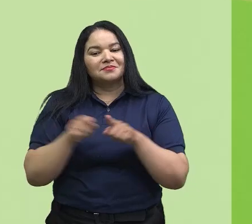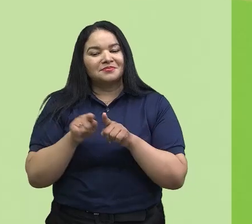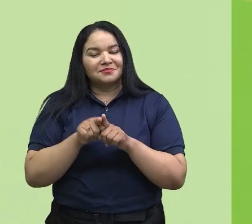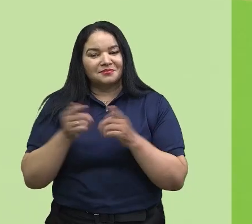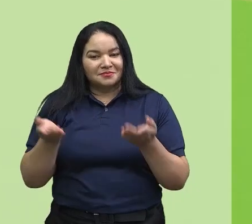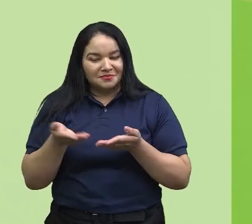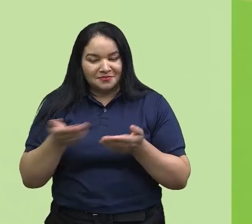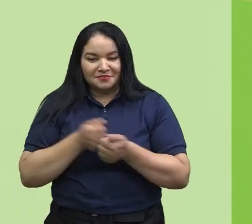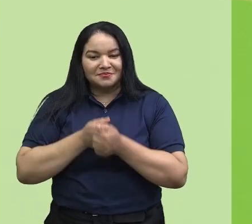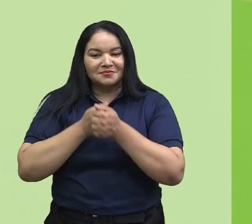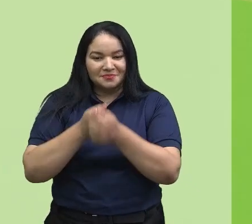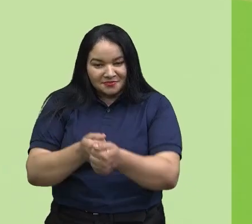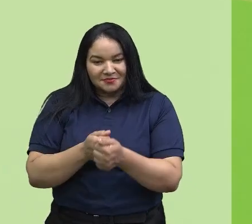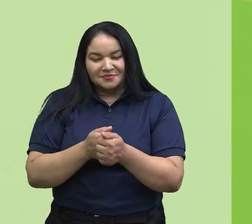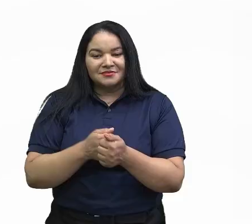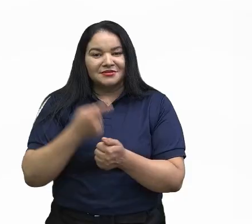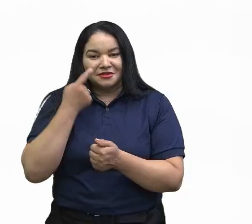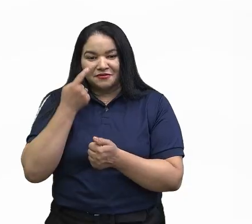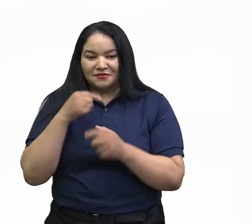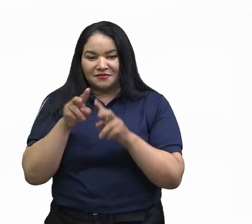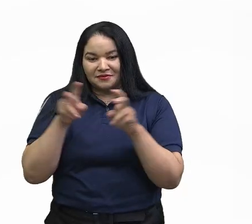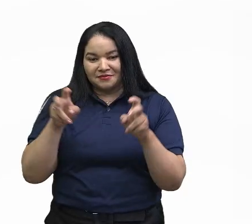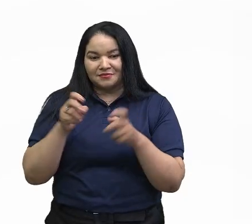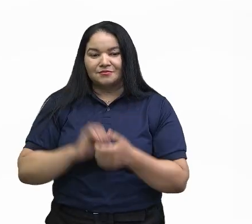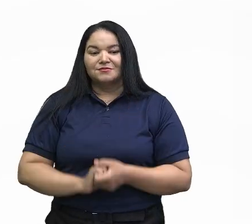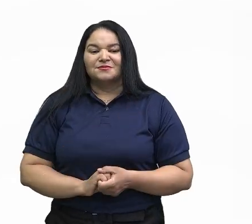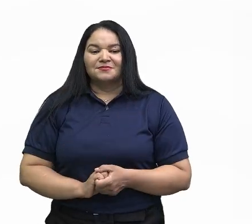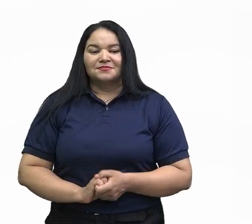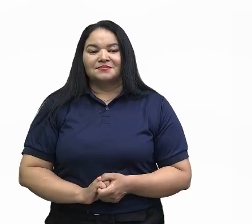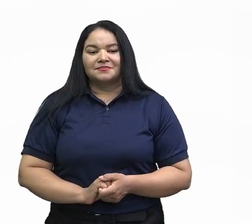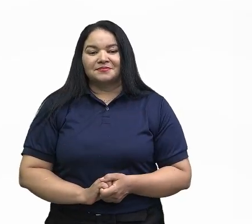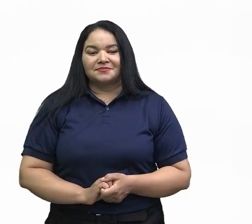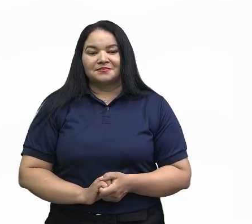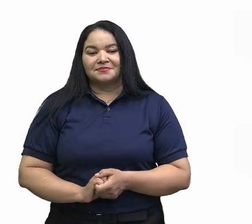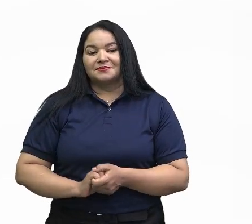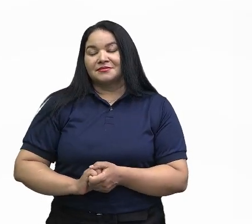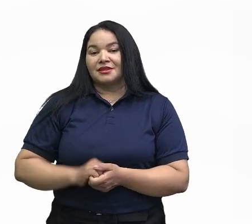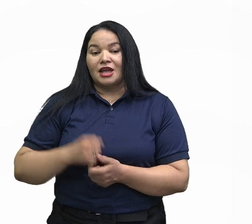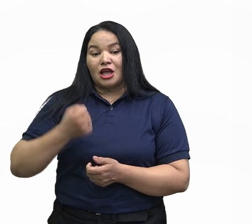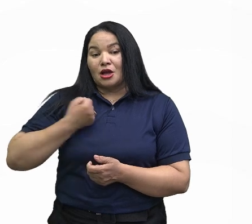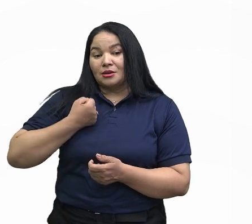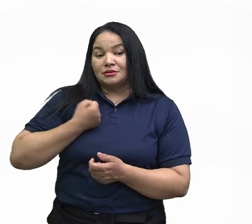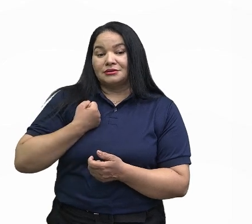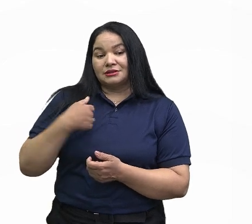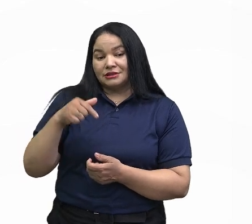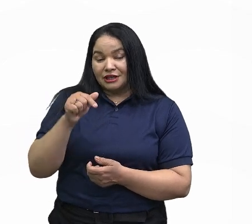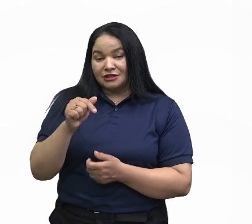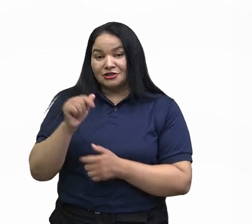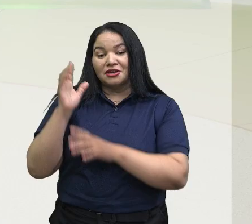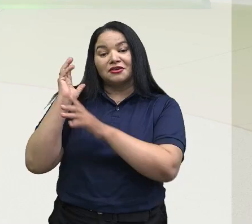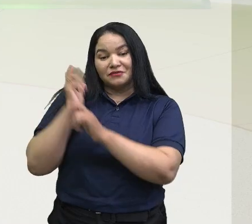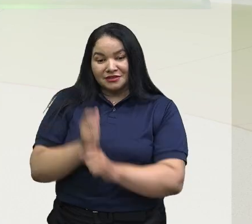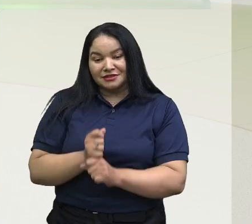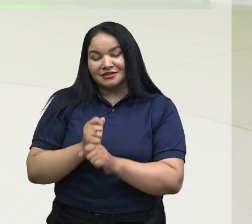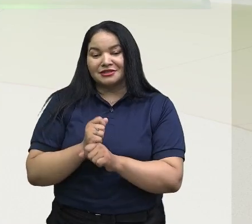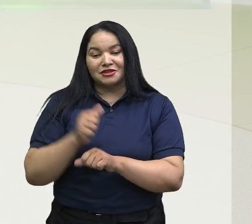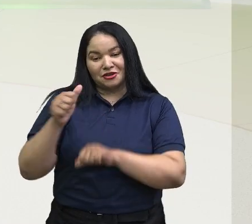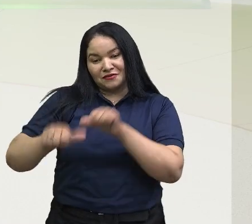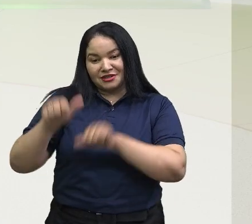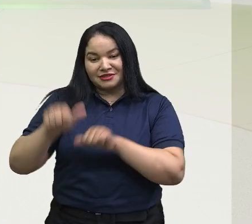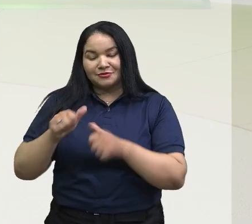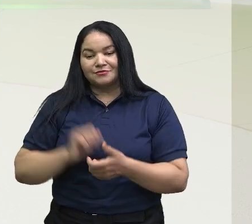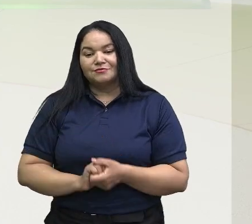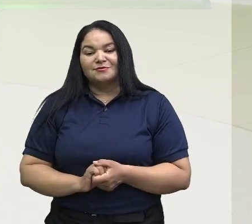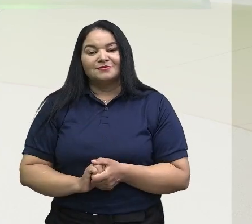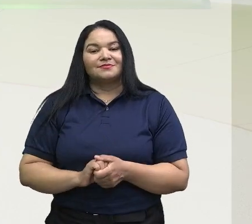com vocês. Então, vamos ver o que nós teremos. Aula 7, revisão e avaliação.